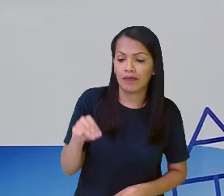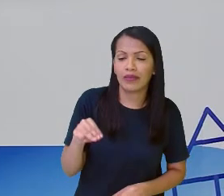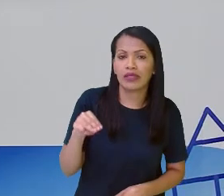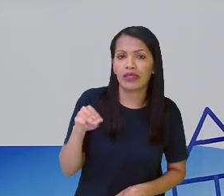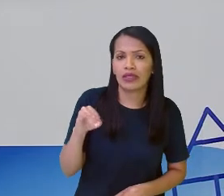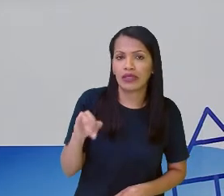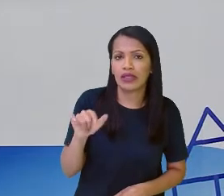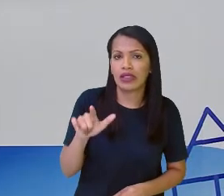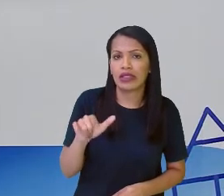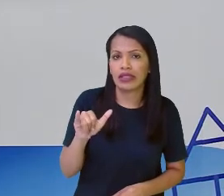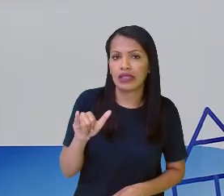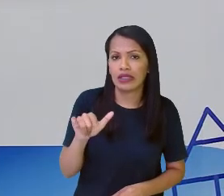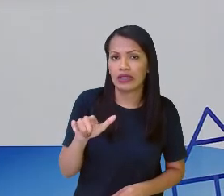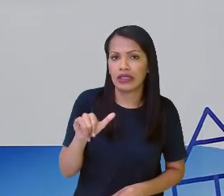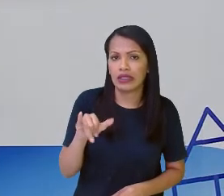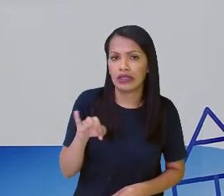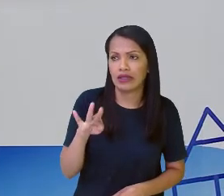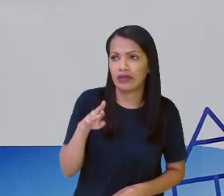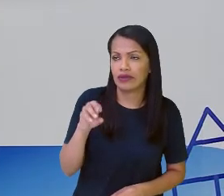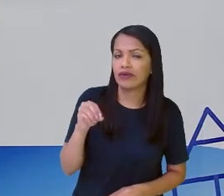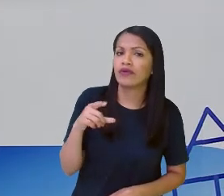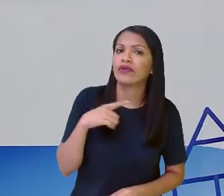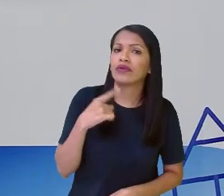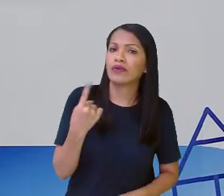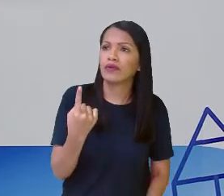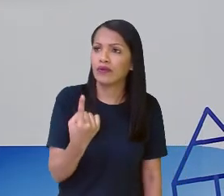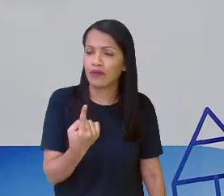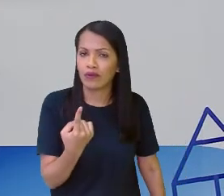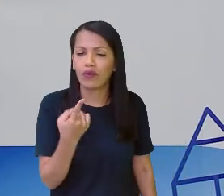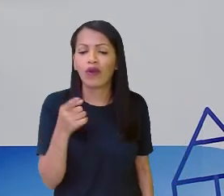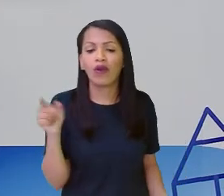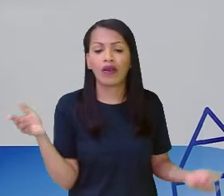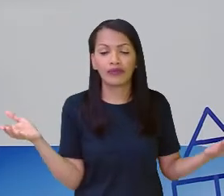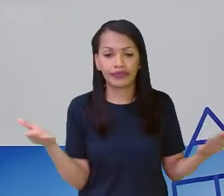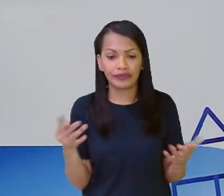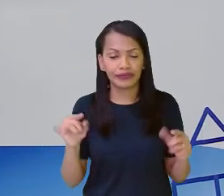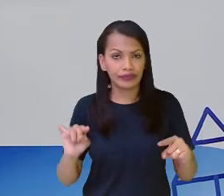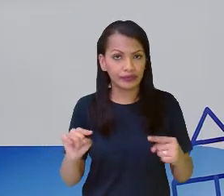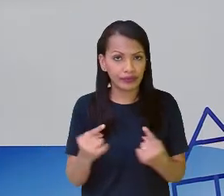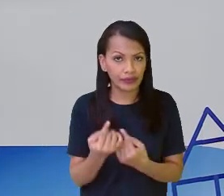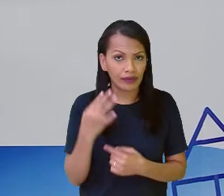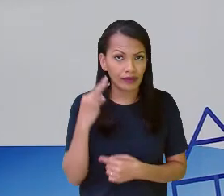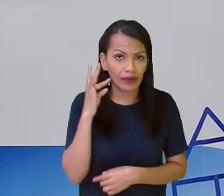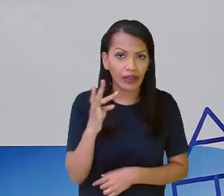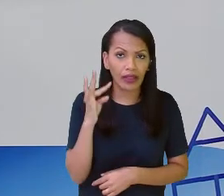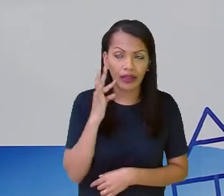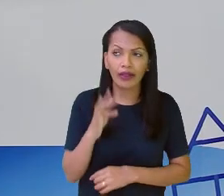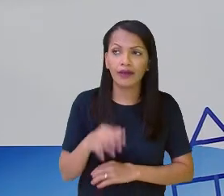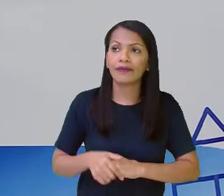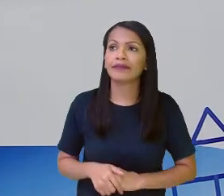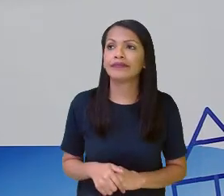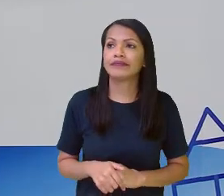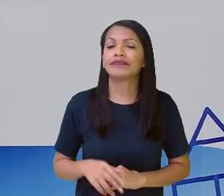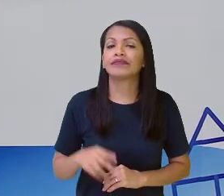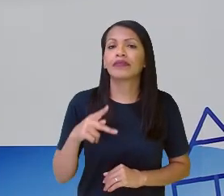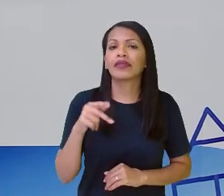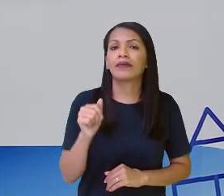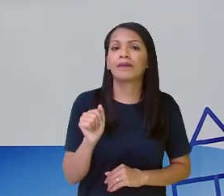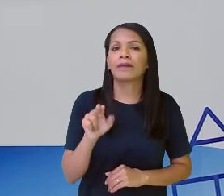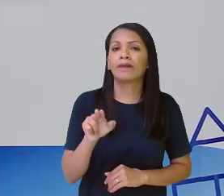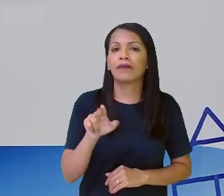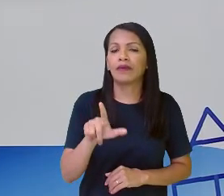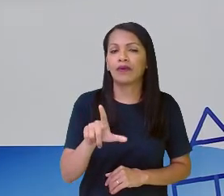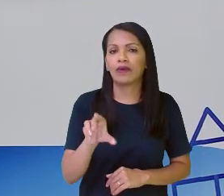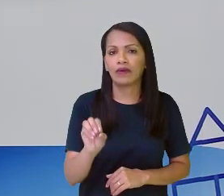mililitro. Tranquilo? Eu tenho mais uma. Esse desafio é massa. Paulo usou alguns baldes